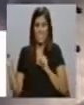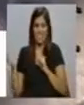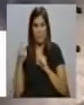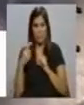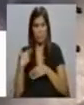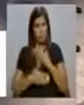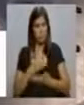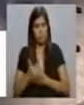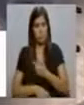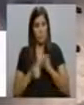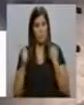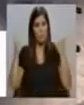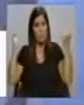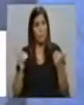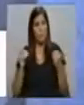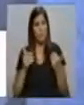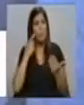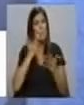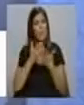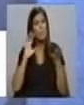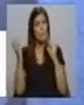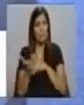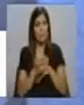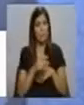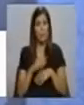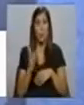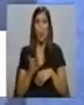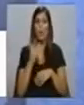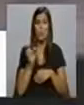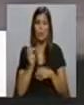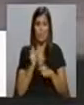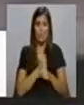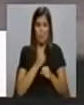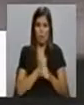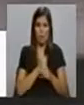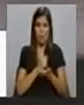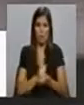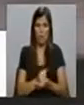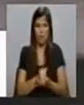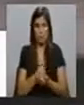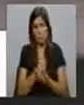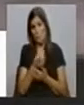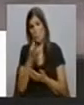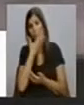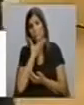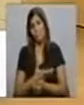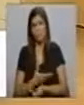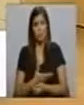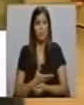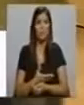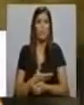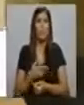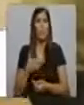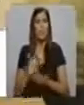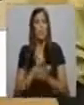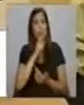expedito, e vai minimizar muito o impacto ambiental. Em 4 anos de trabalho, apoiados em muitos mais de experiência, abre-se assim a